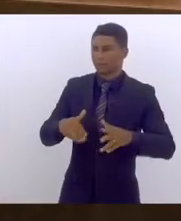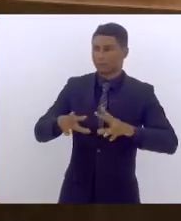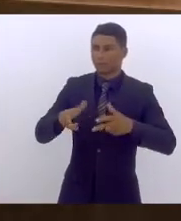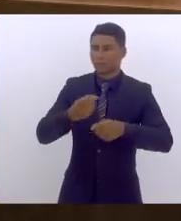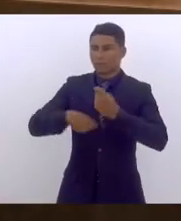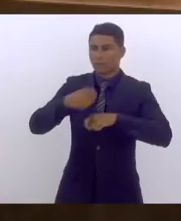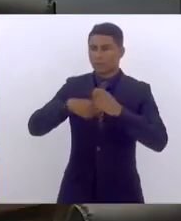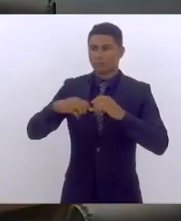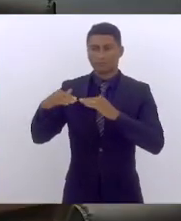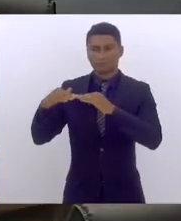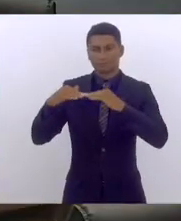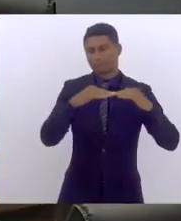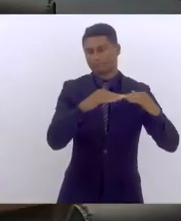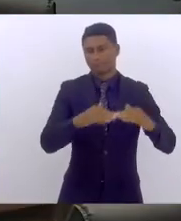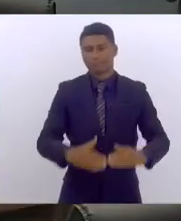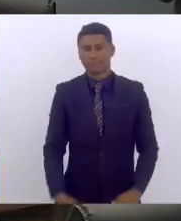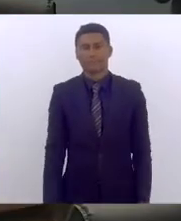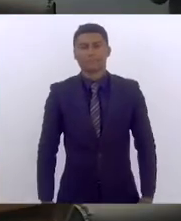Economia.